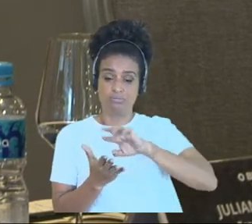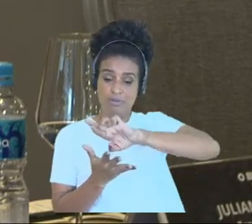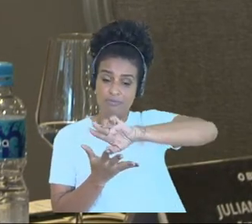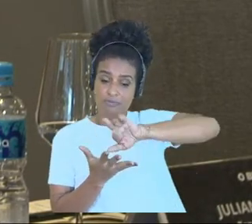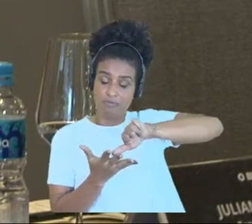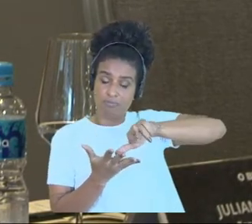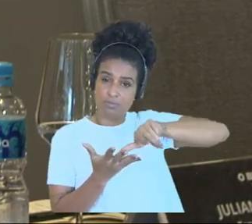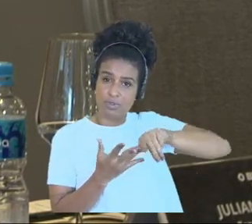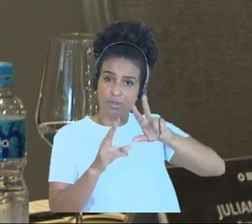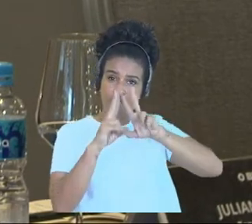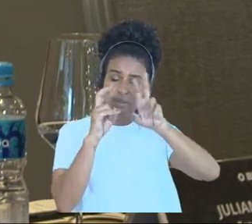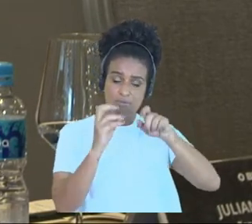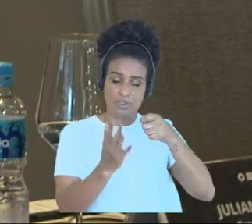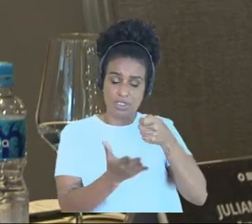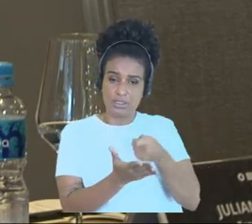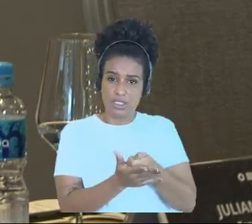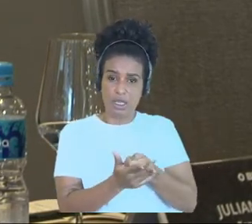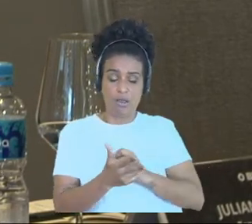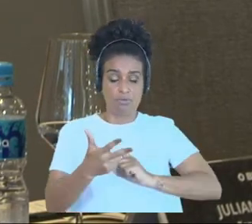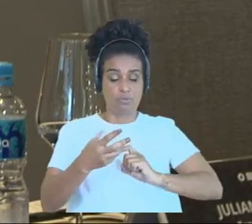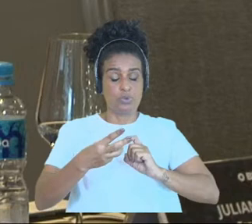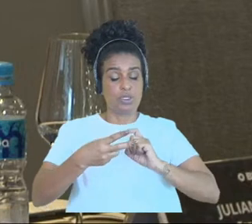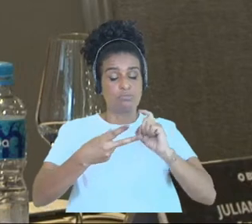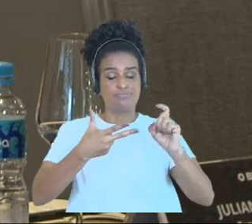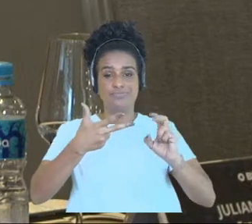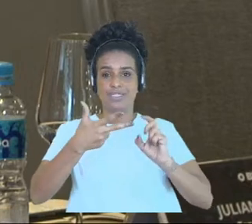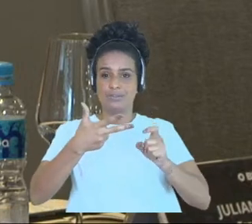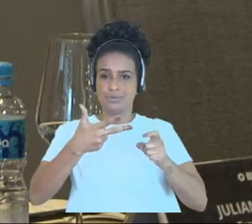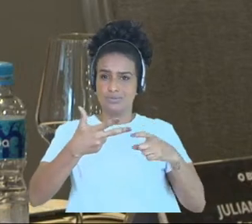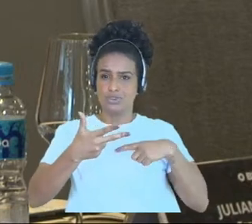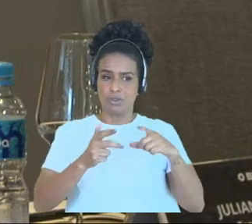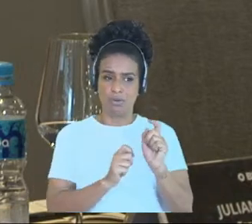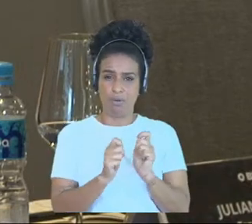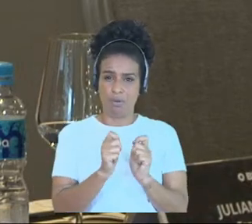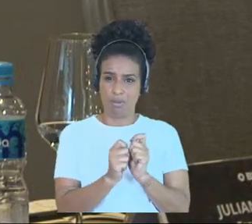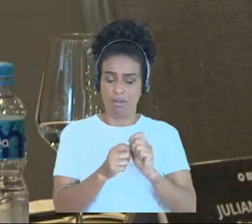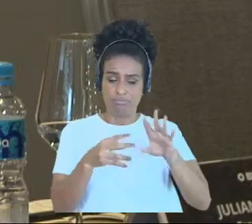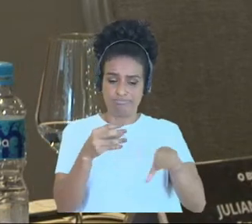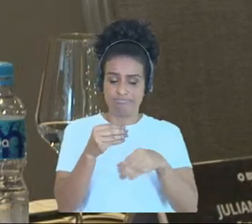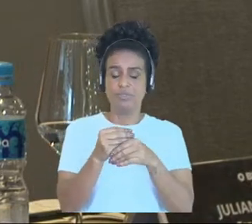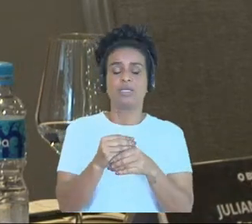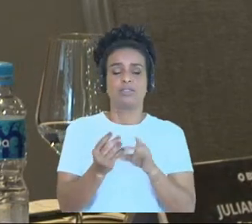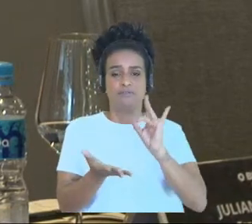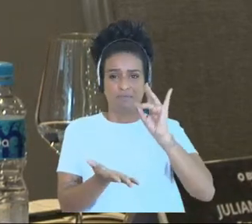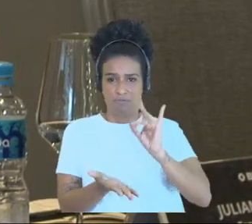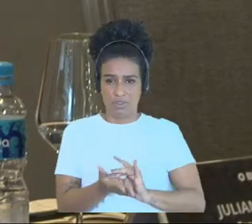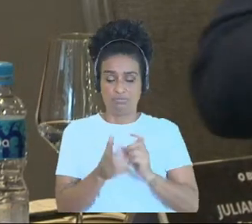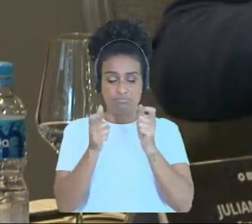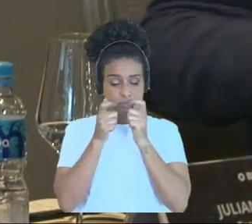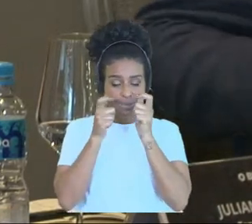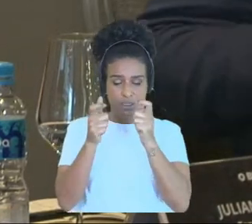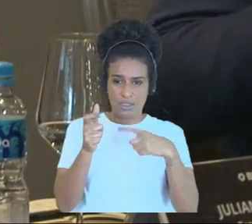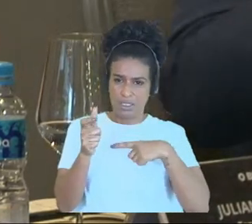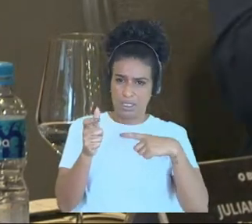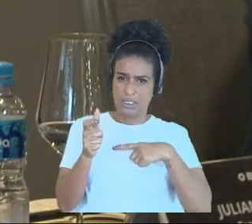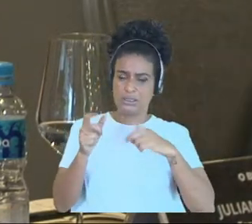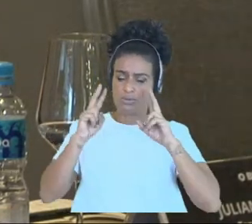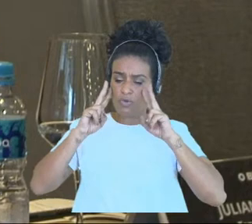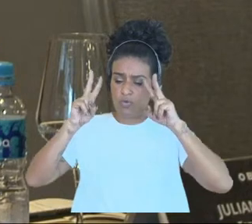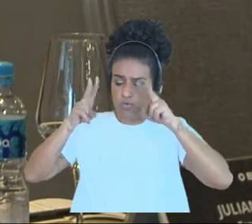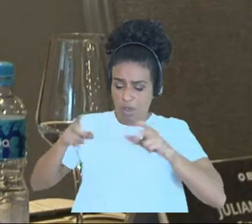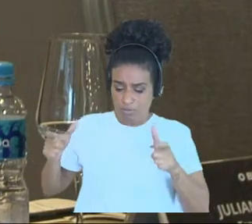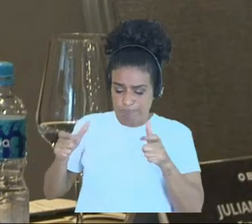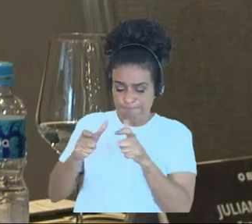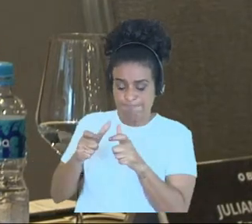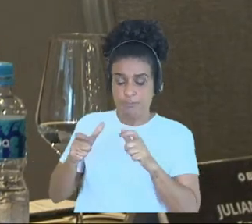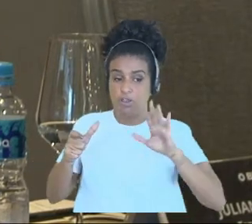do executivo parte do controle, porque as emendas elas são legítimas, elas são a forma de, sim, você representar interesses mais locais, que estão longe